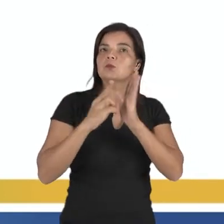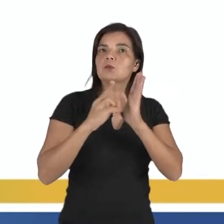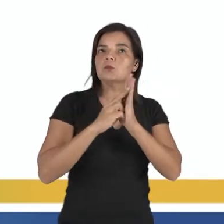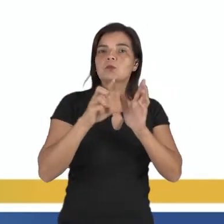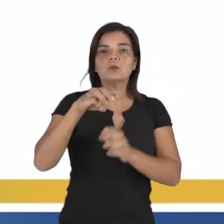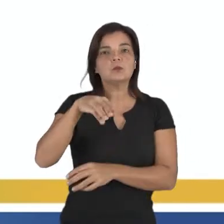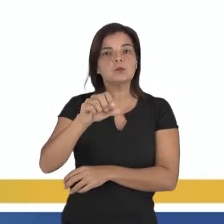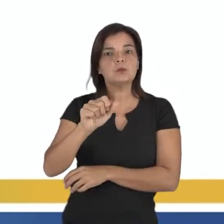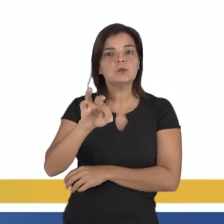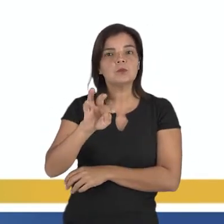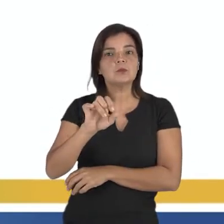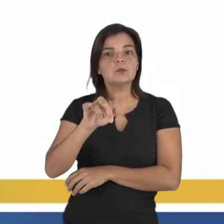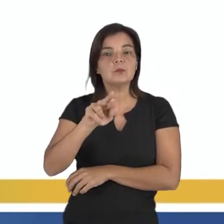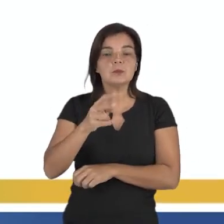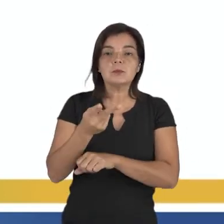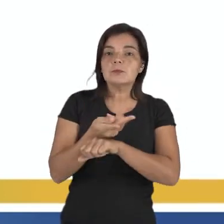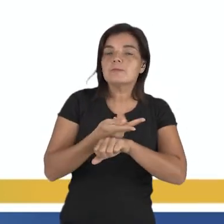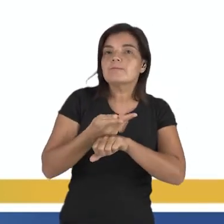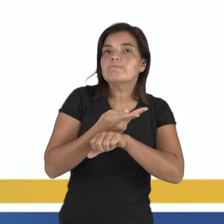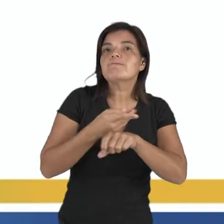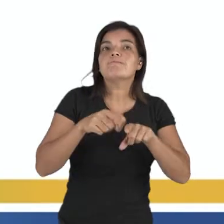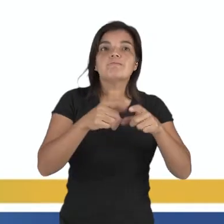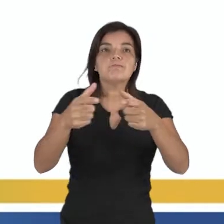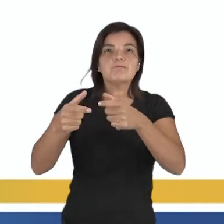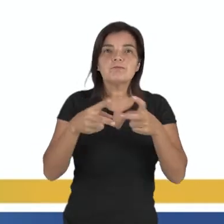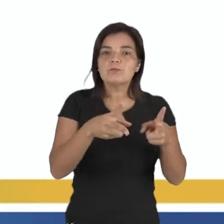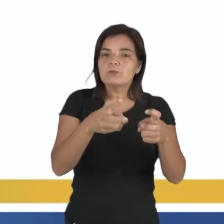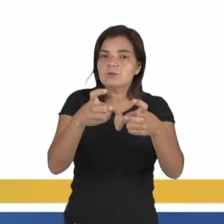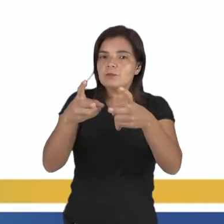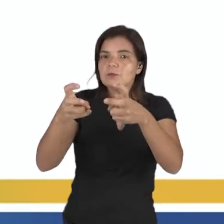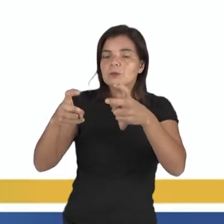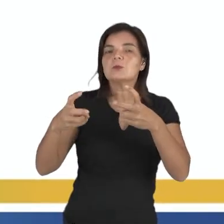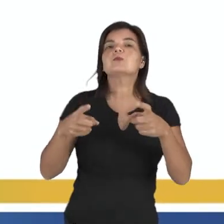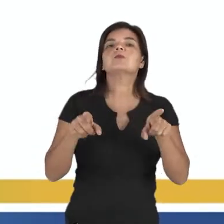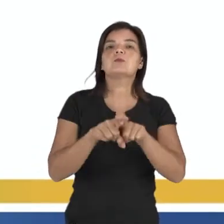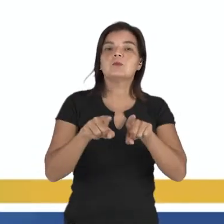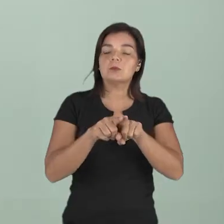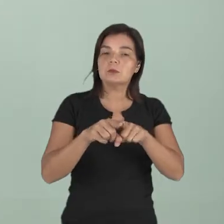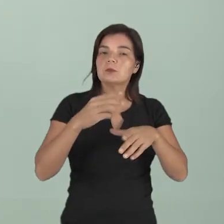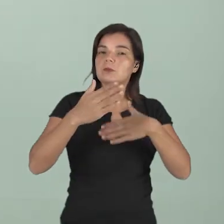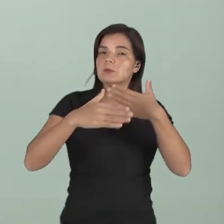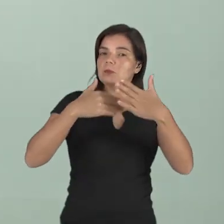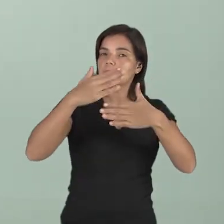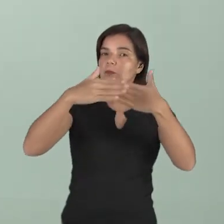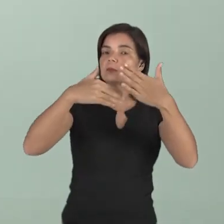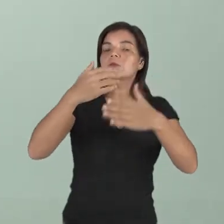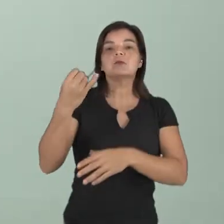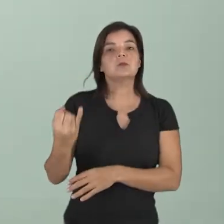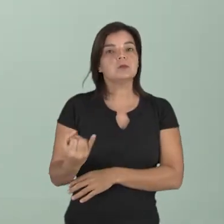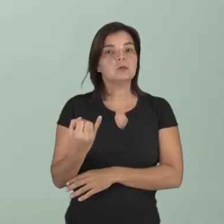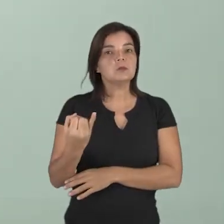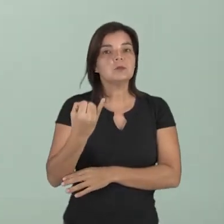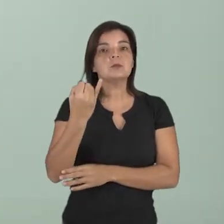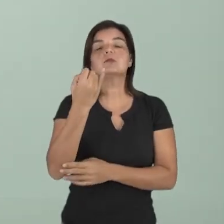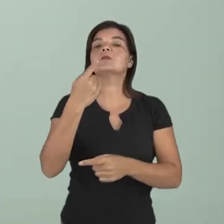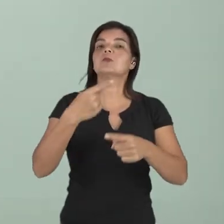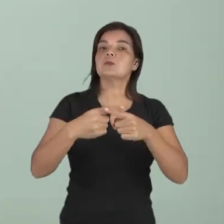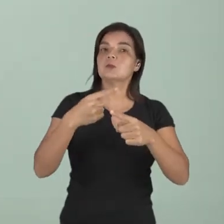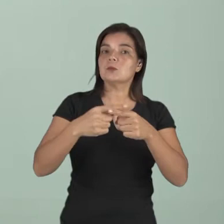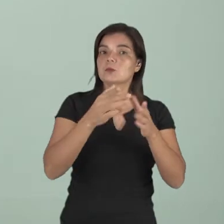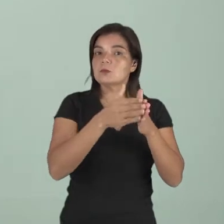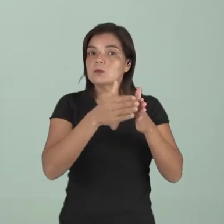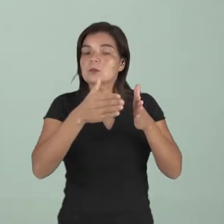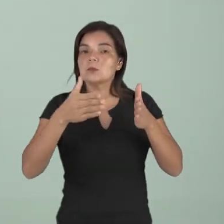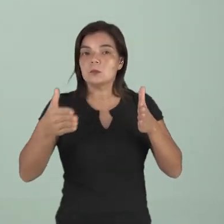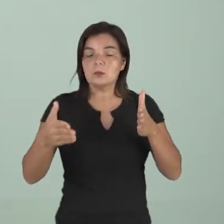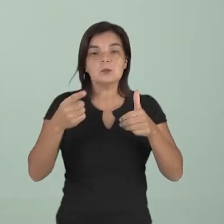mateiros e guias em busca de novos locais de exploração da borracha. Isso foi um processo extremamente importante, porque